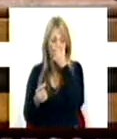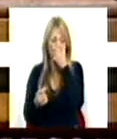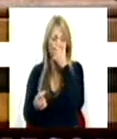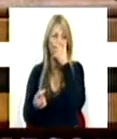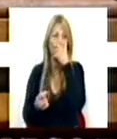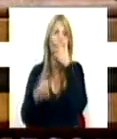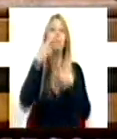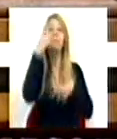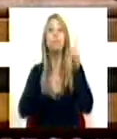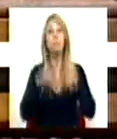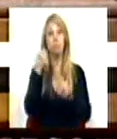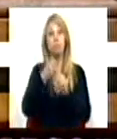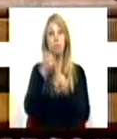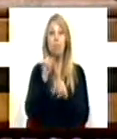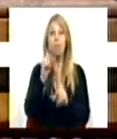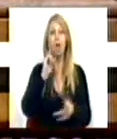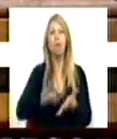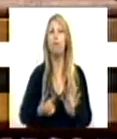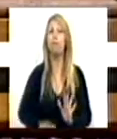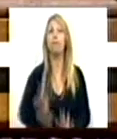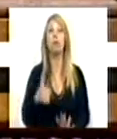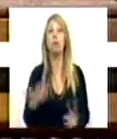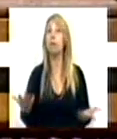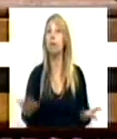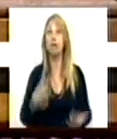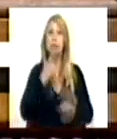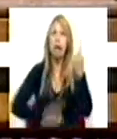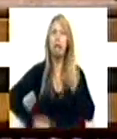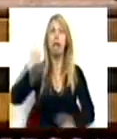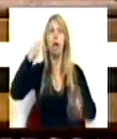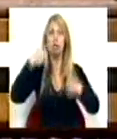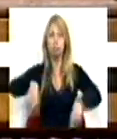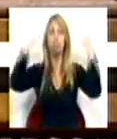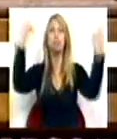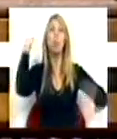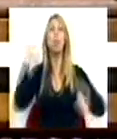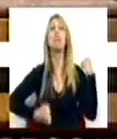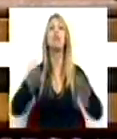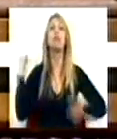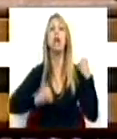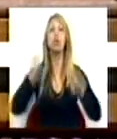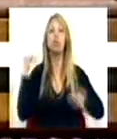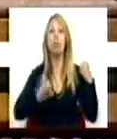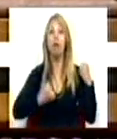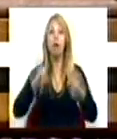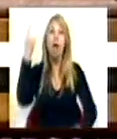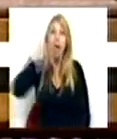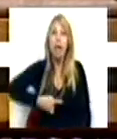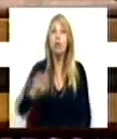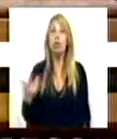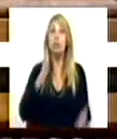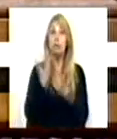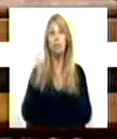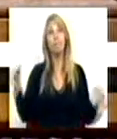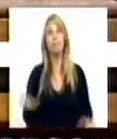das populações é fundamental. A denúncia, o protesto, a exigência para salvar